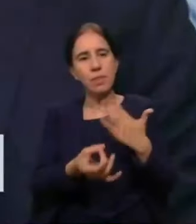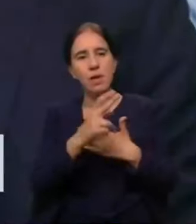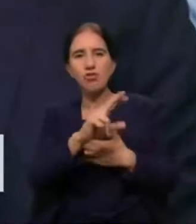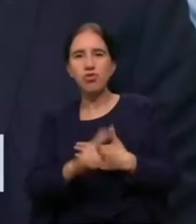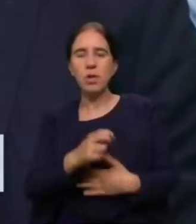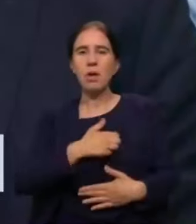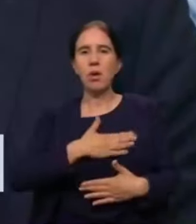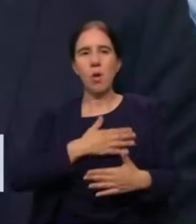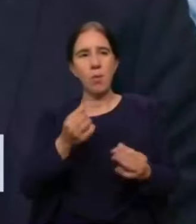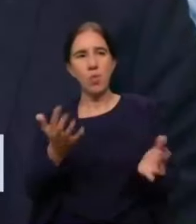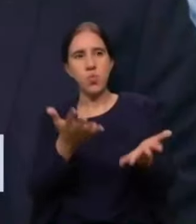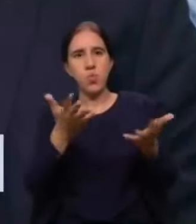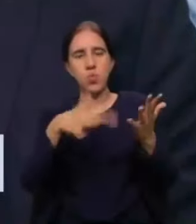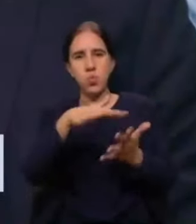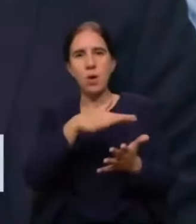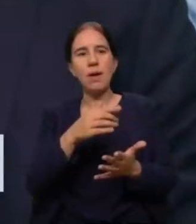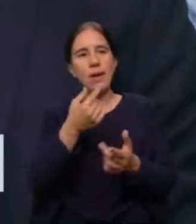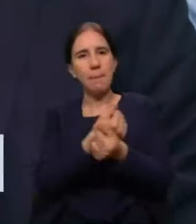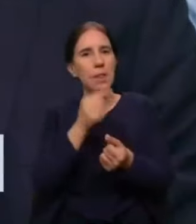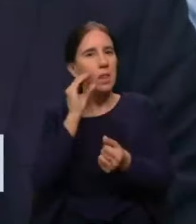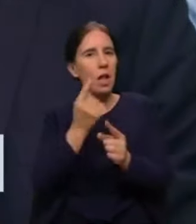grupos económicos. Descida dos impostos para o capital.